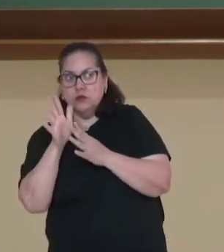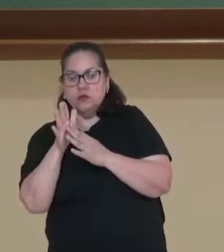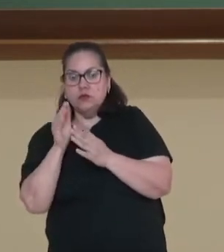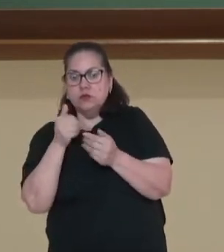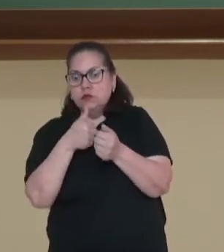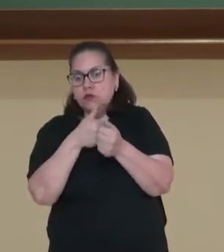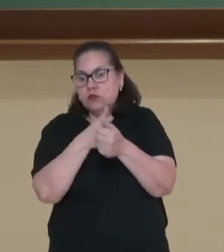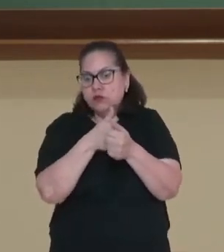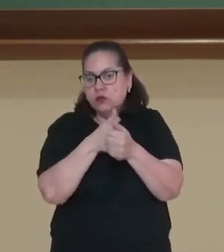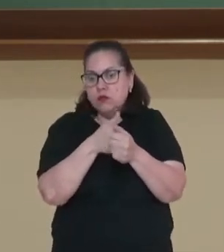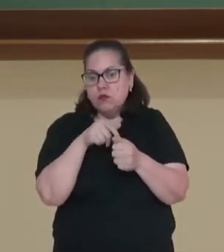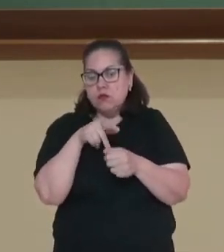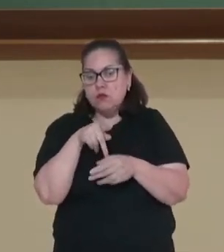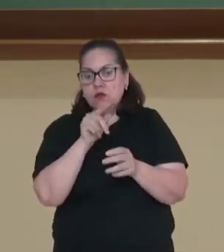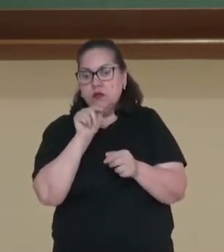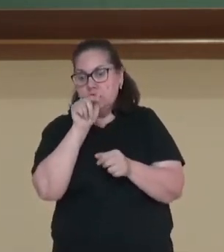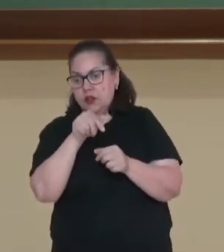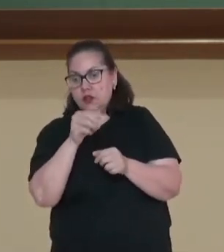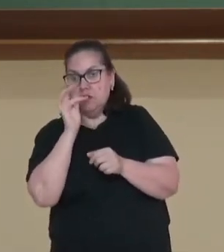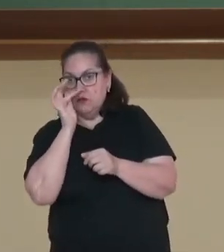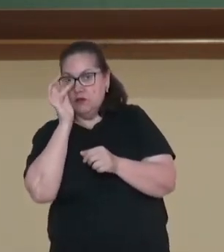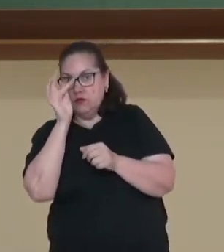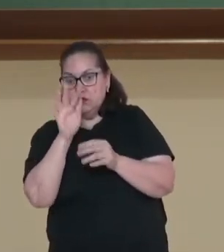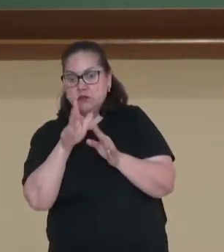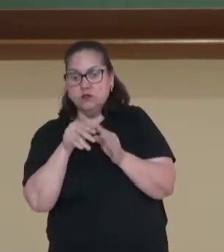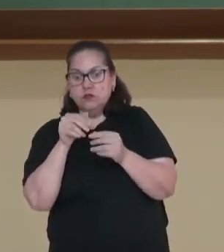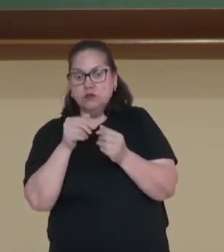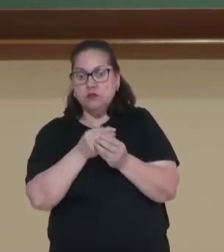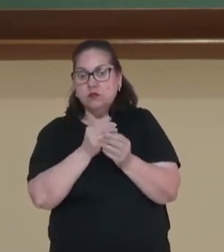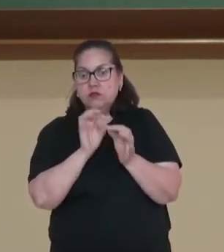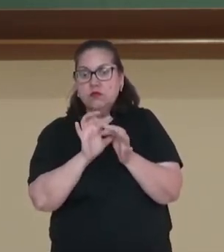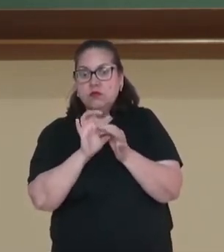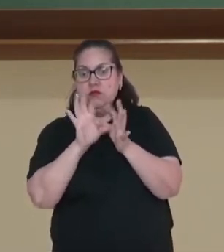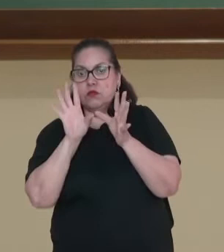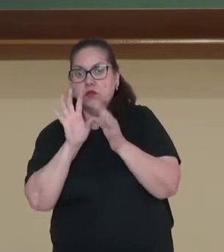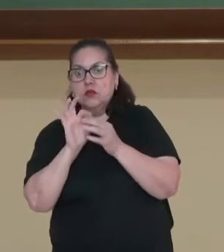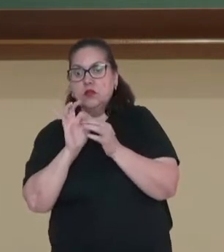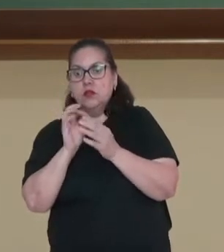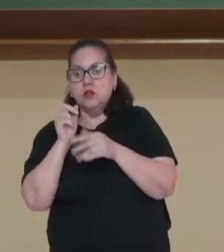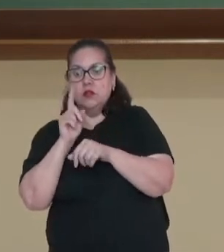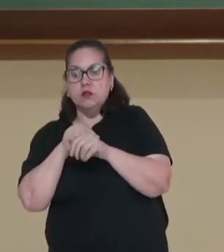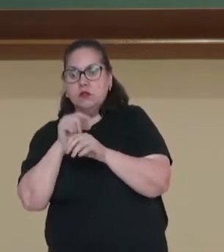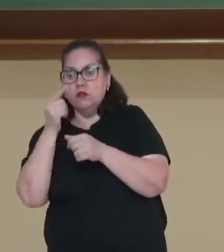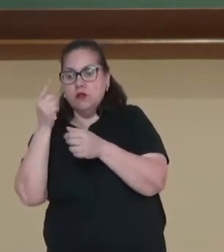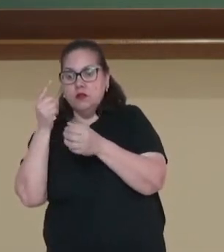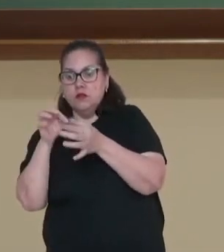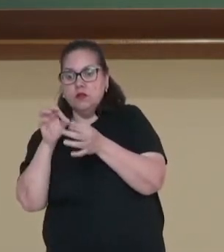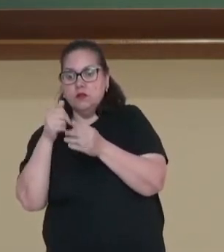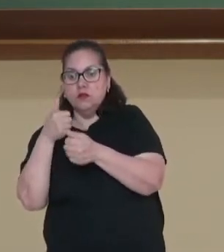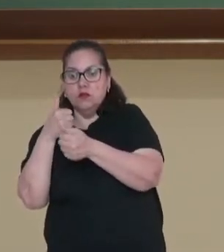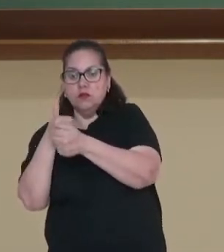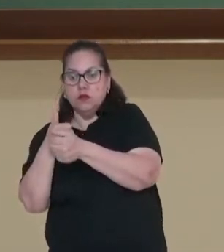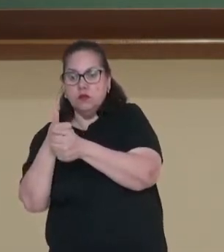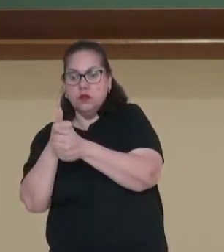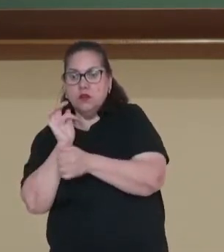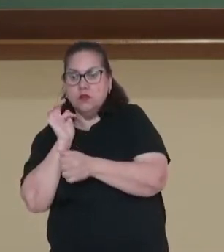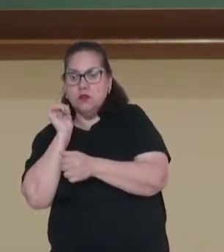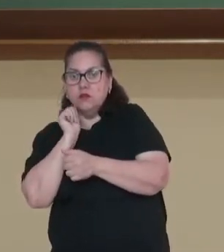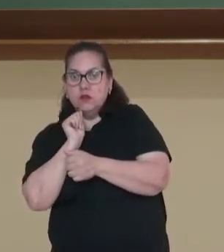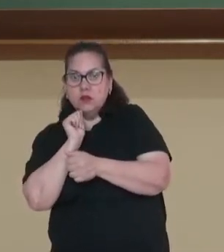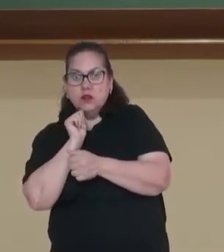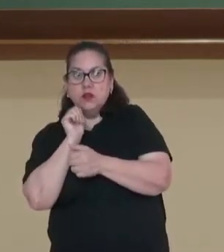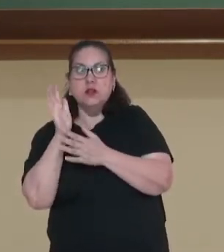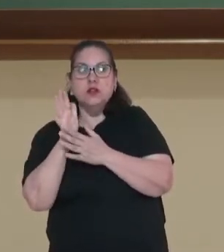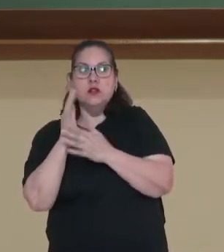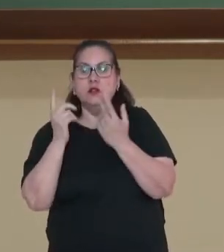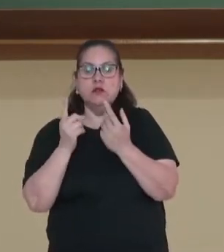encostar no grão de pólen daquela flor, né? Esse grão de pólen grudou no corpo e na mesma flor ela encostar na parte feminina.